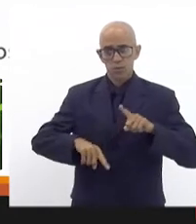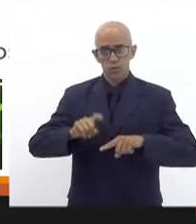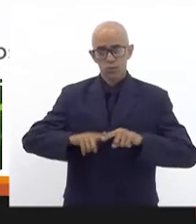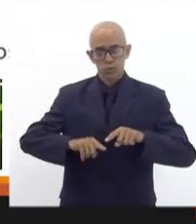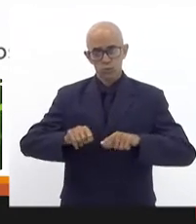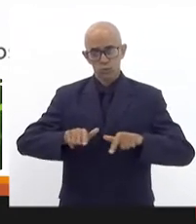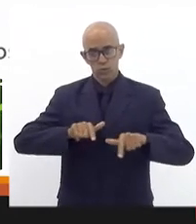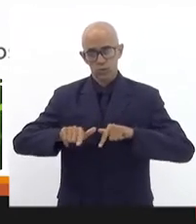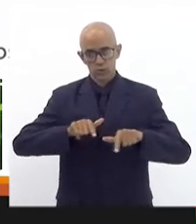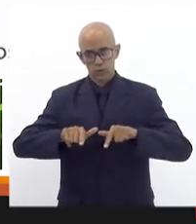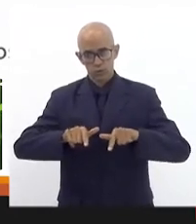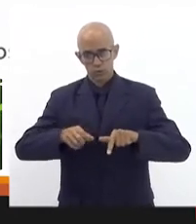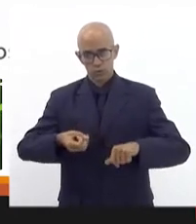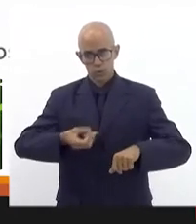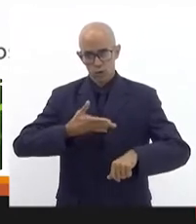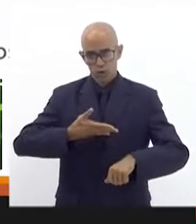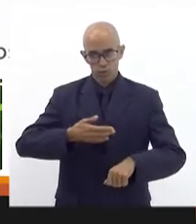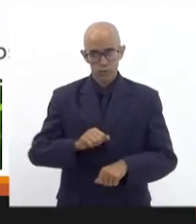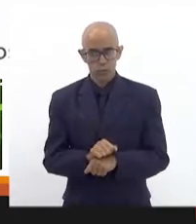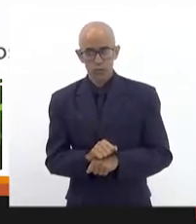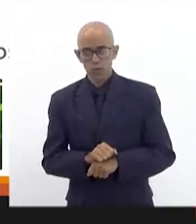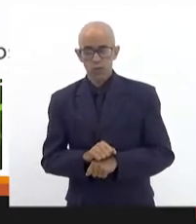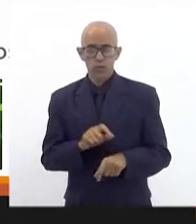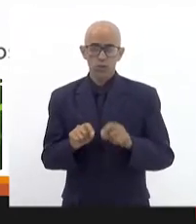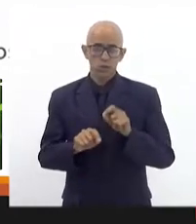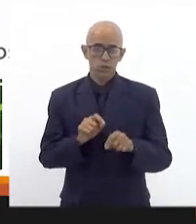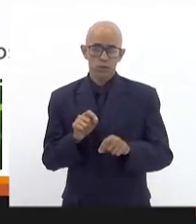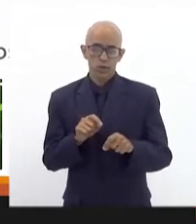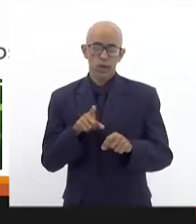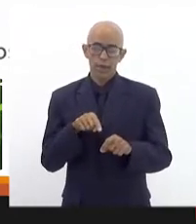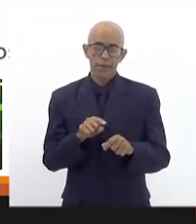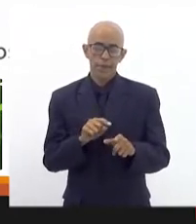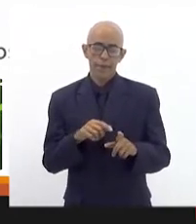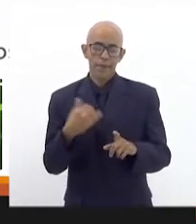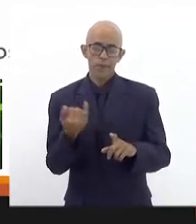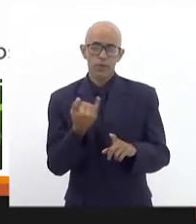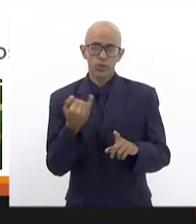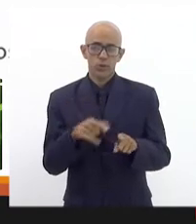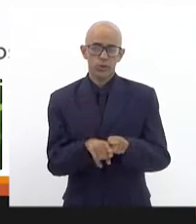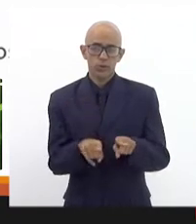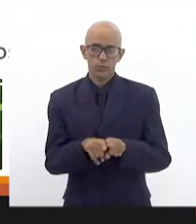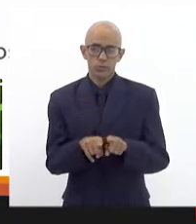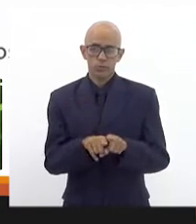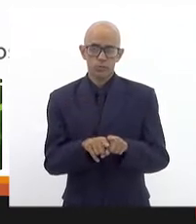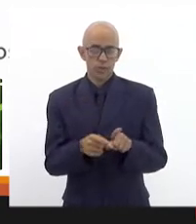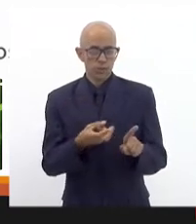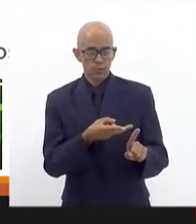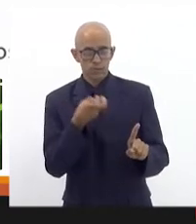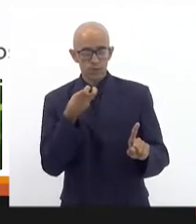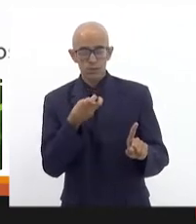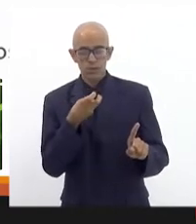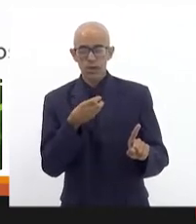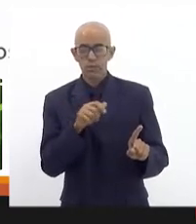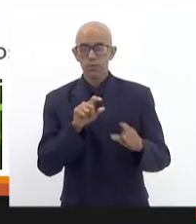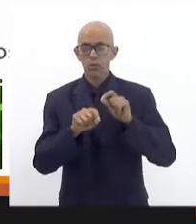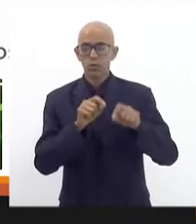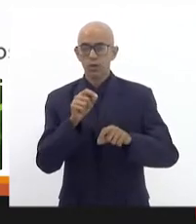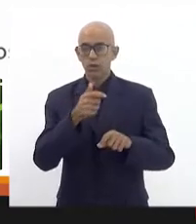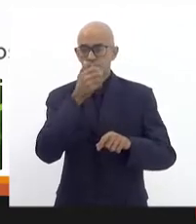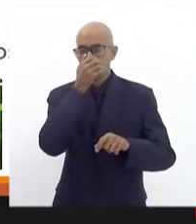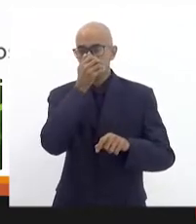serviços inovadores, né? Foi bem, bem simbólico a questão do respirador